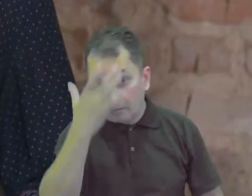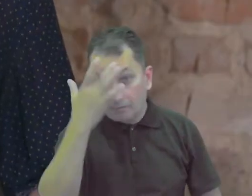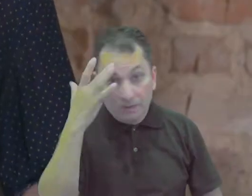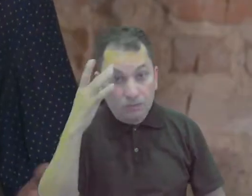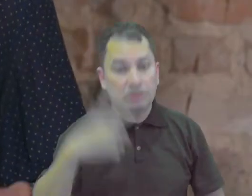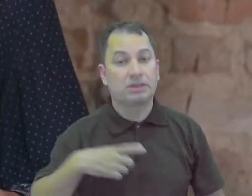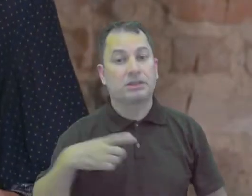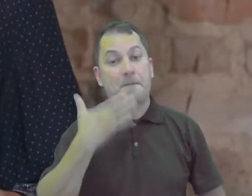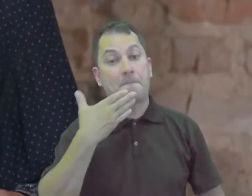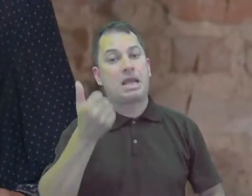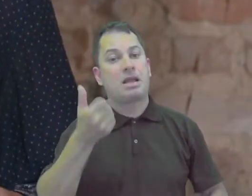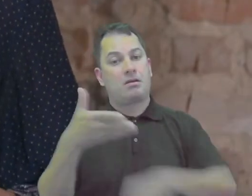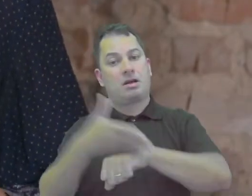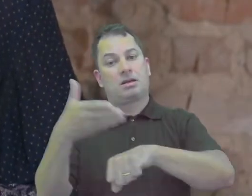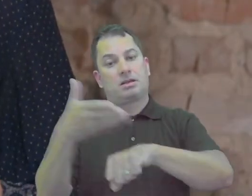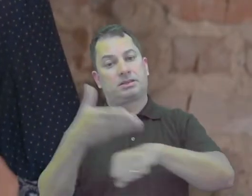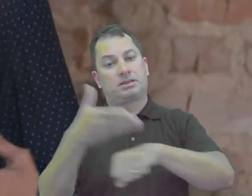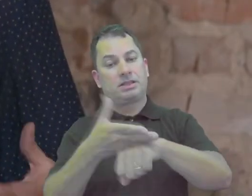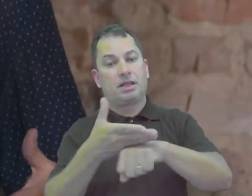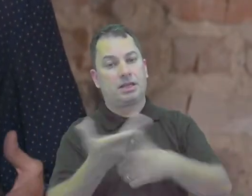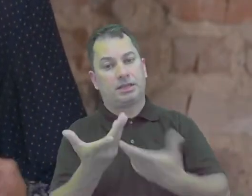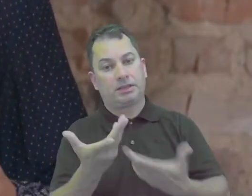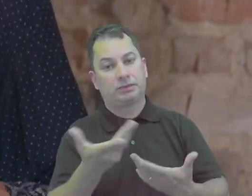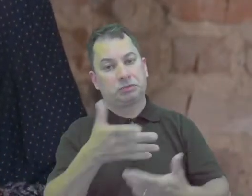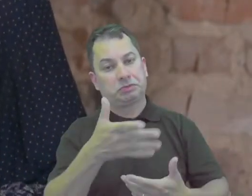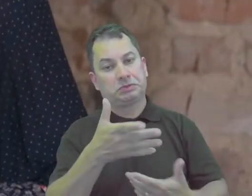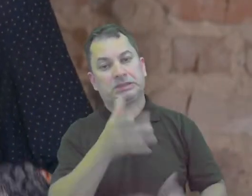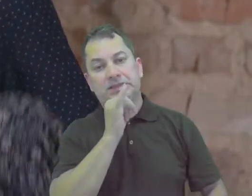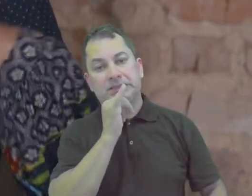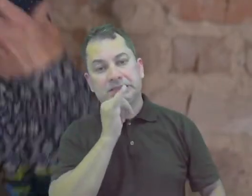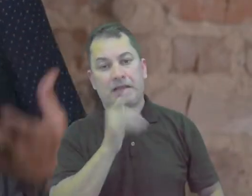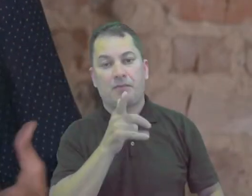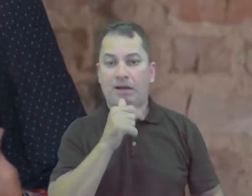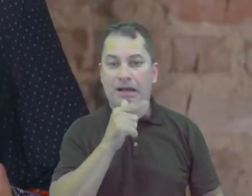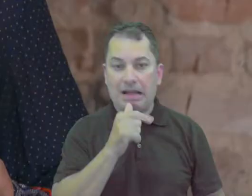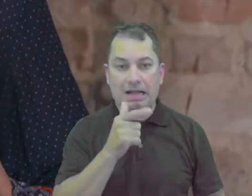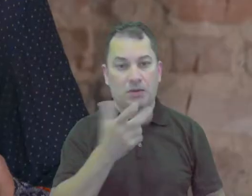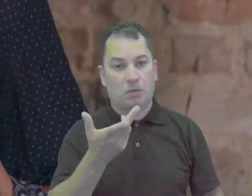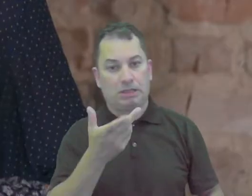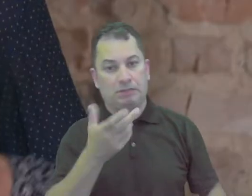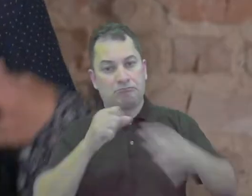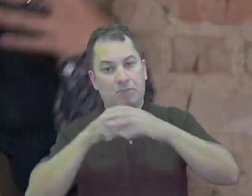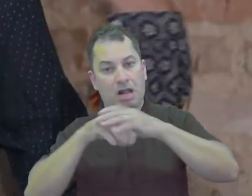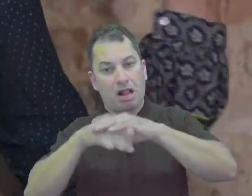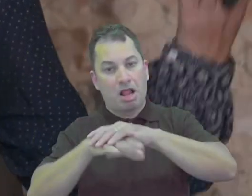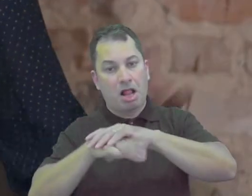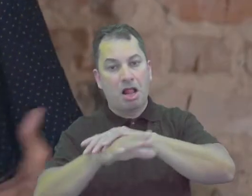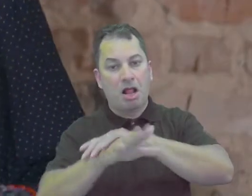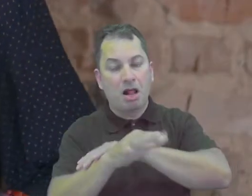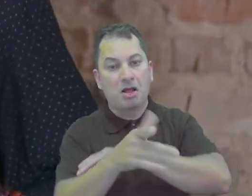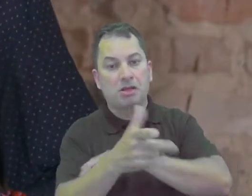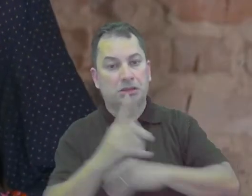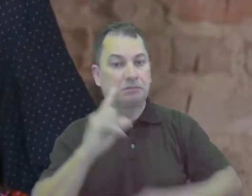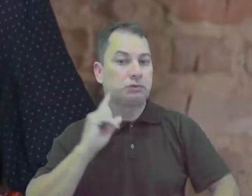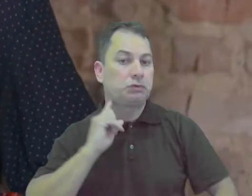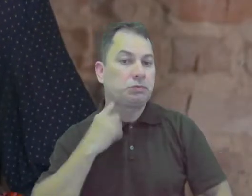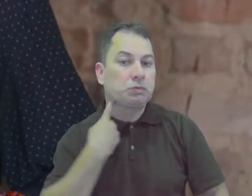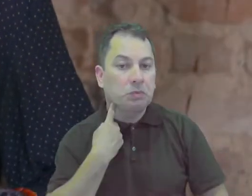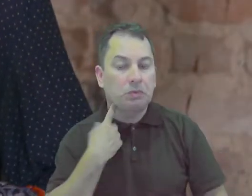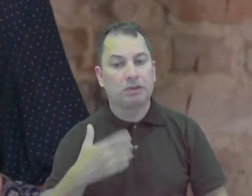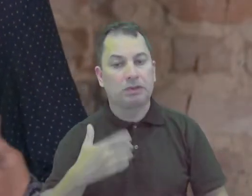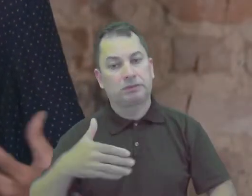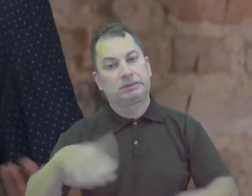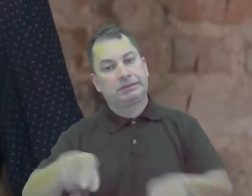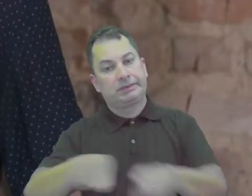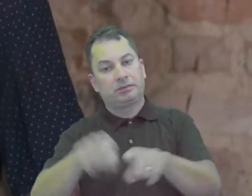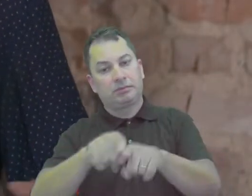melhor acesso a estruturas sanitárias como água, esgoto, ou seja, domicílios mais saudáveis, com ampla circulação, né,